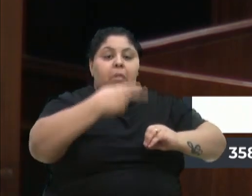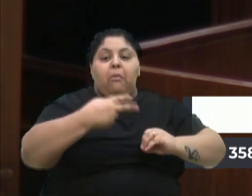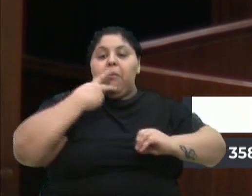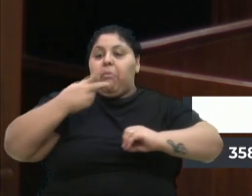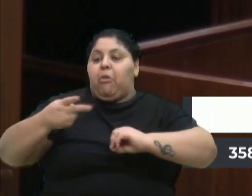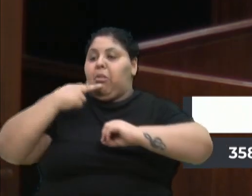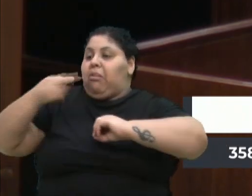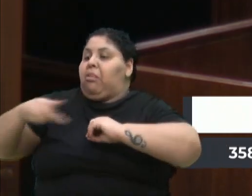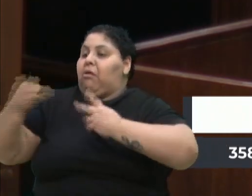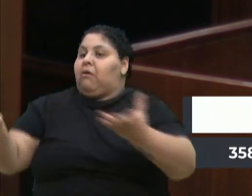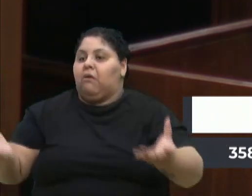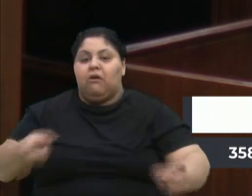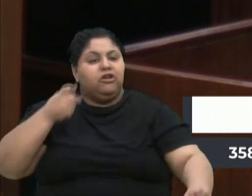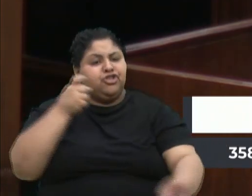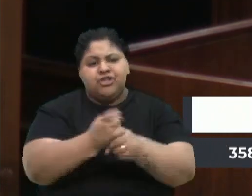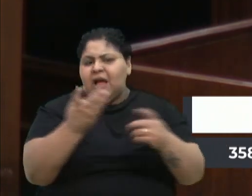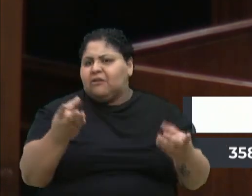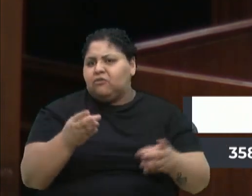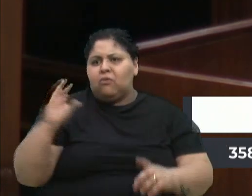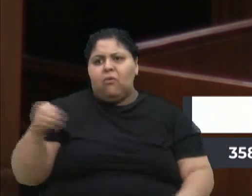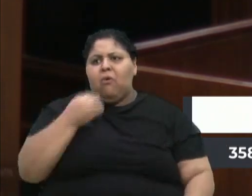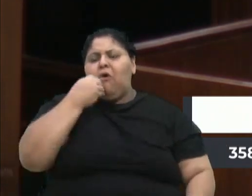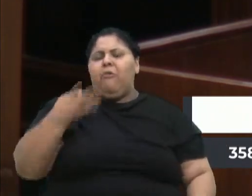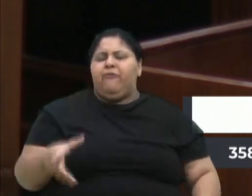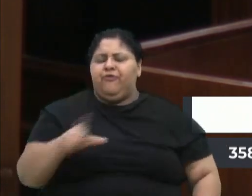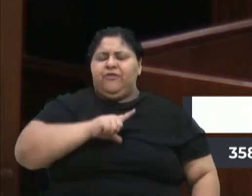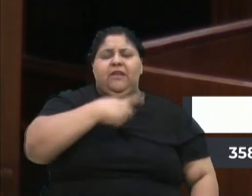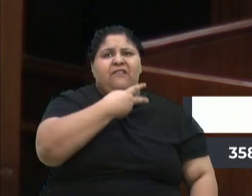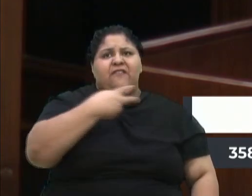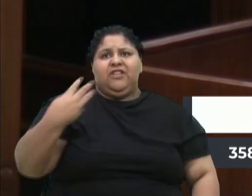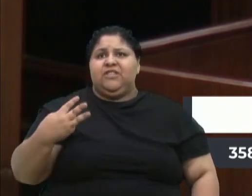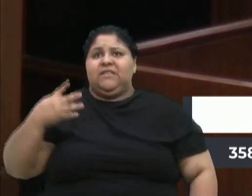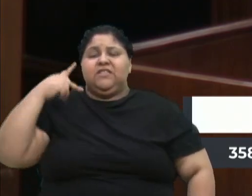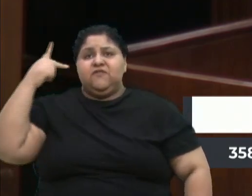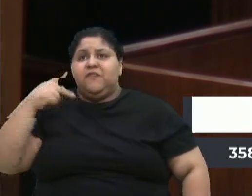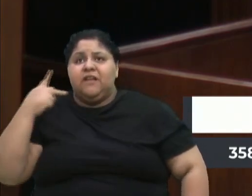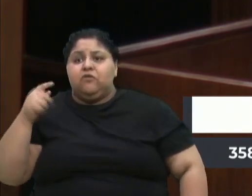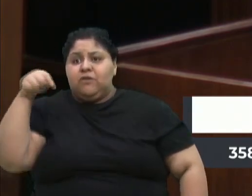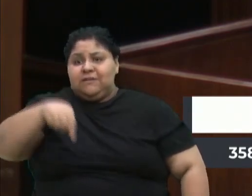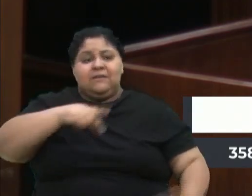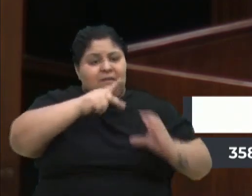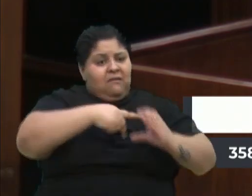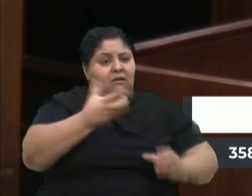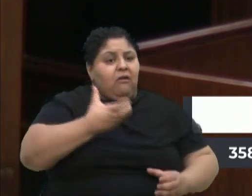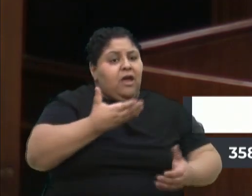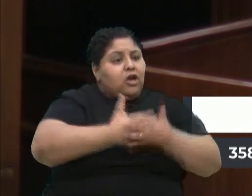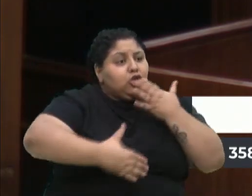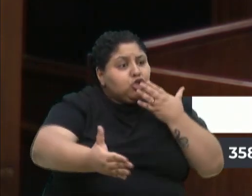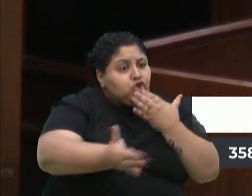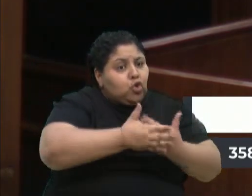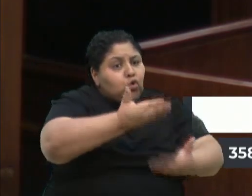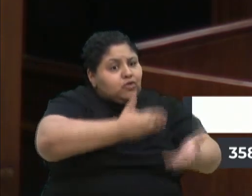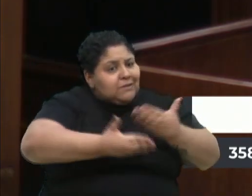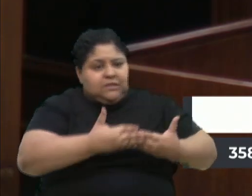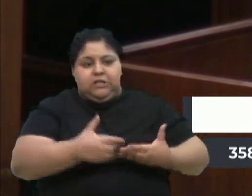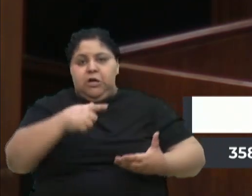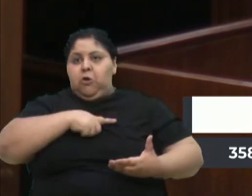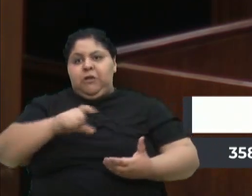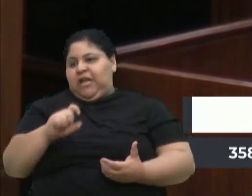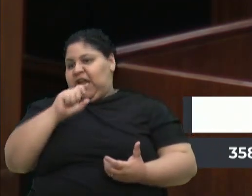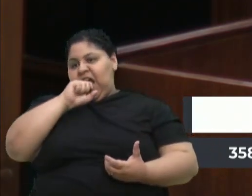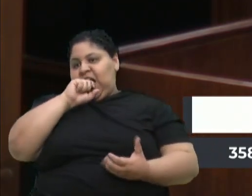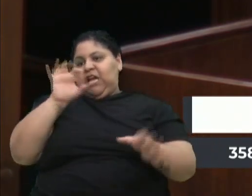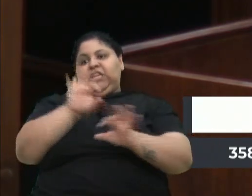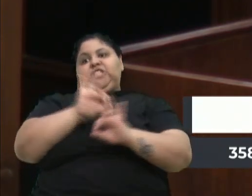chato, claro. Tem 23 vereadores nessa casa, eu quero que todos sejam atendidos. Eu não tenho ciúme de ninguém, porque